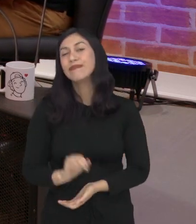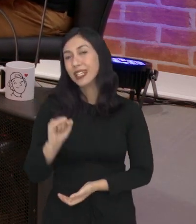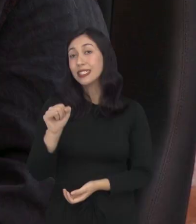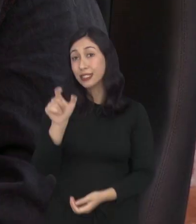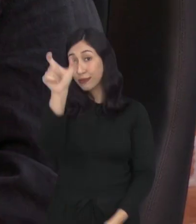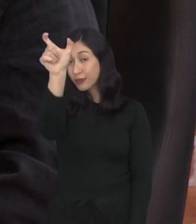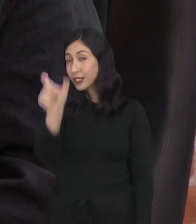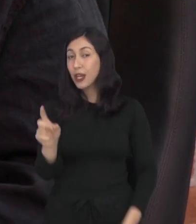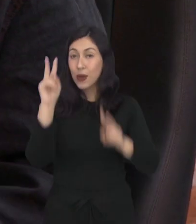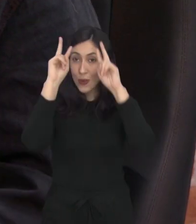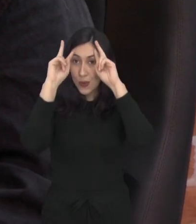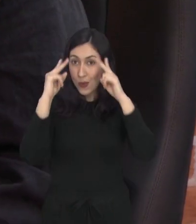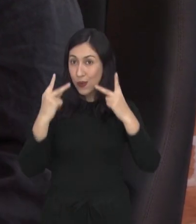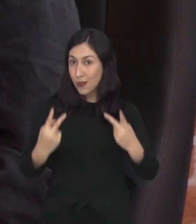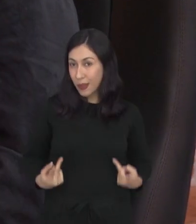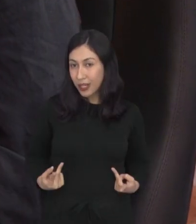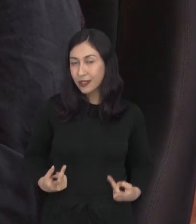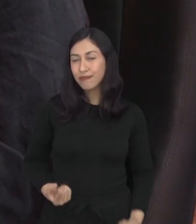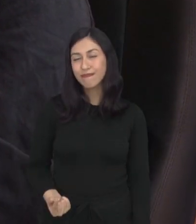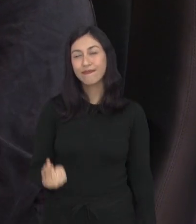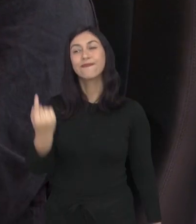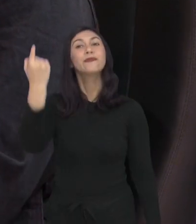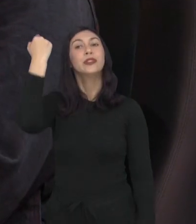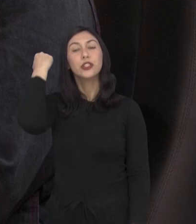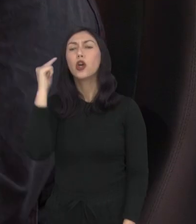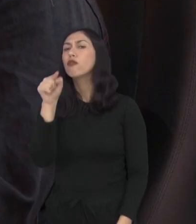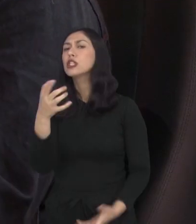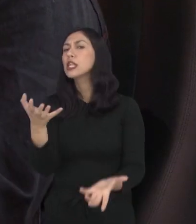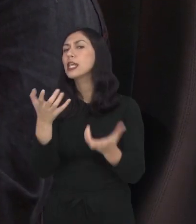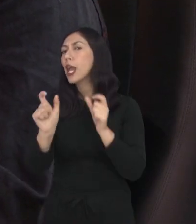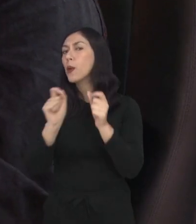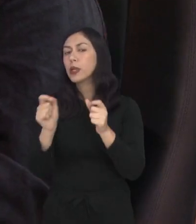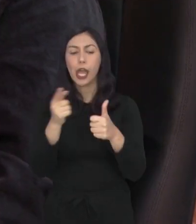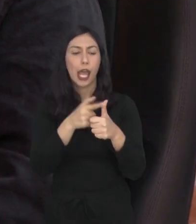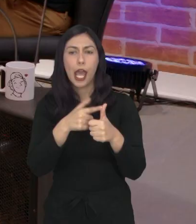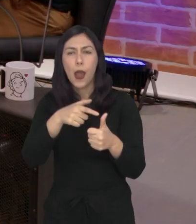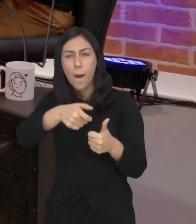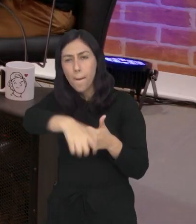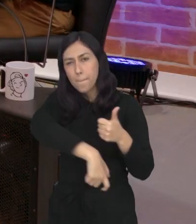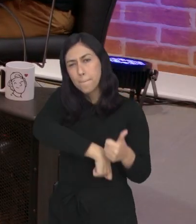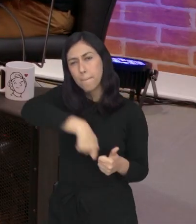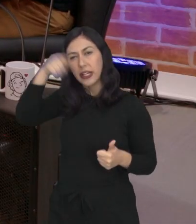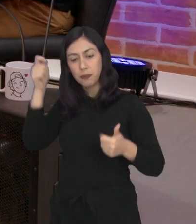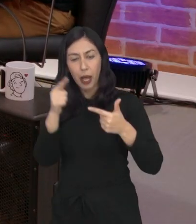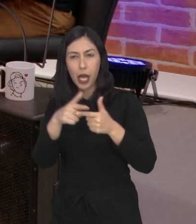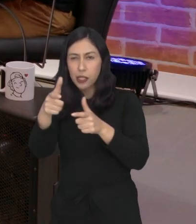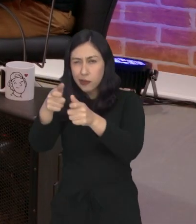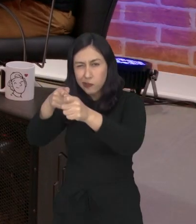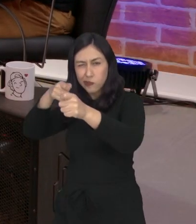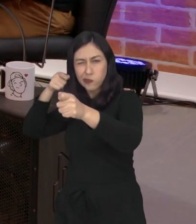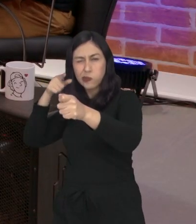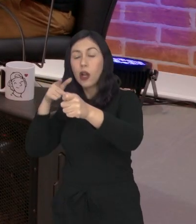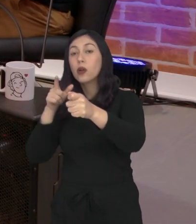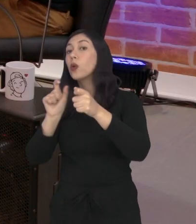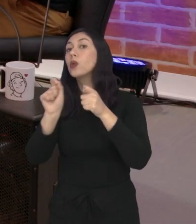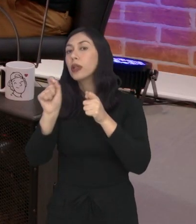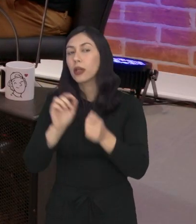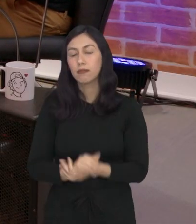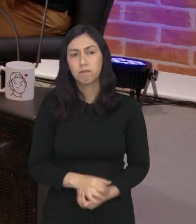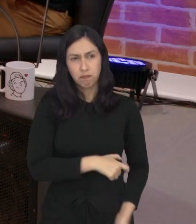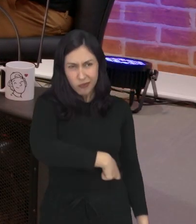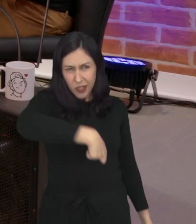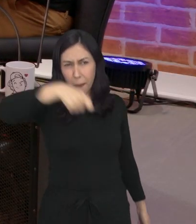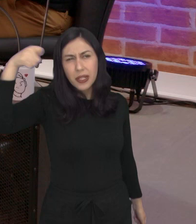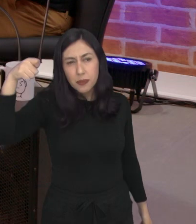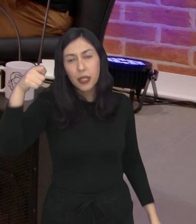Você é um humano na era medieval. Você quer usar uma espada, um arco e flecha? O que você quer fazer? Espada. Então você seria um guerreiro. Beleza,